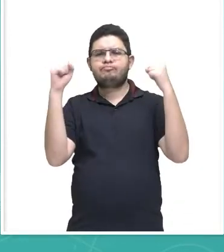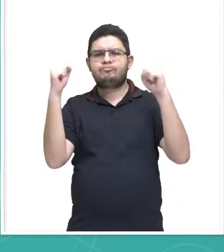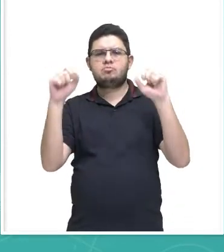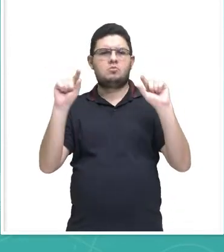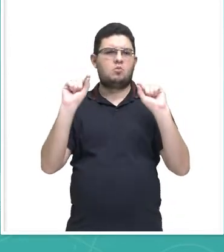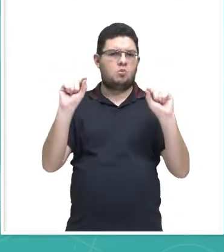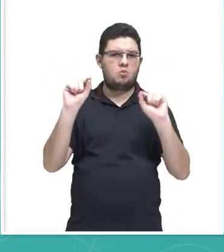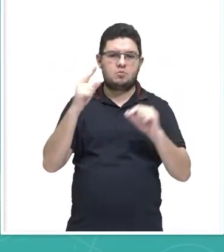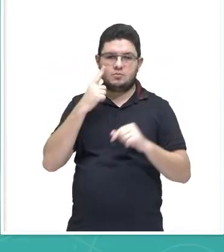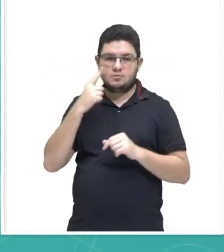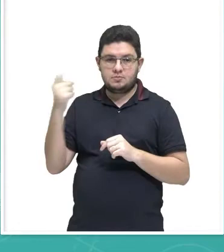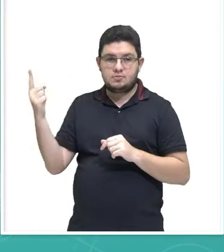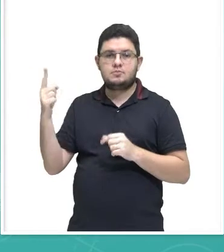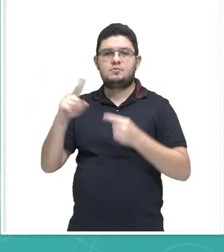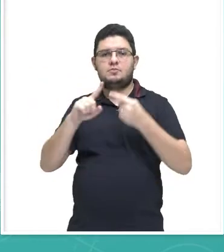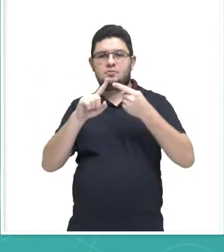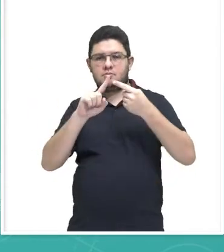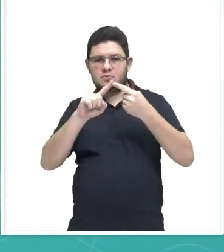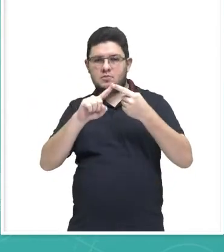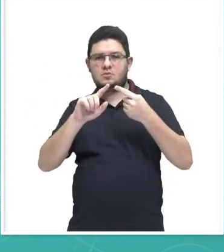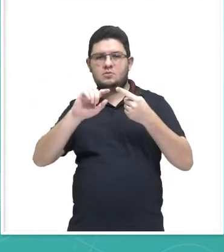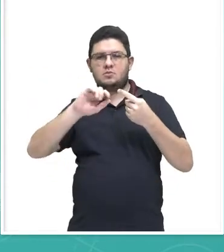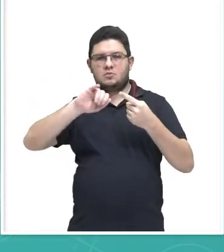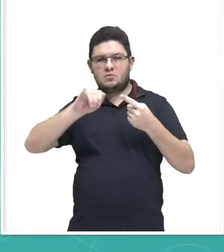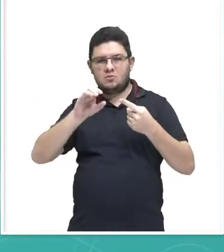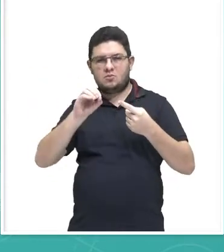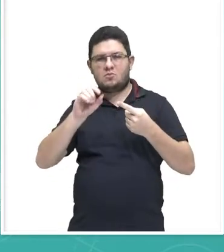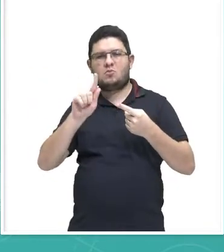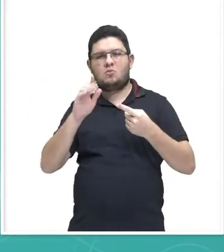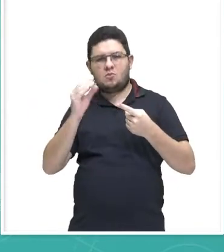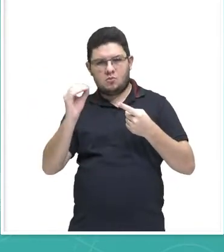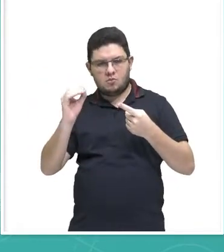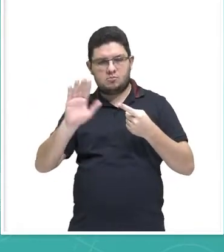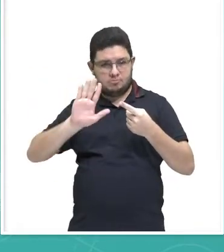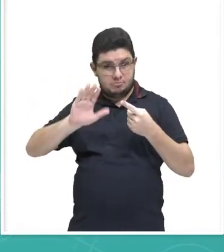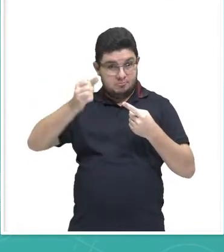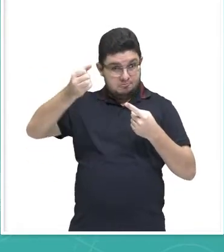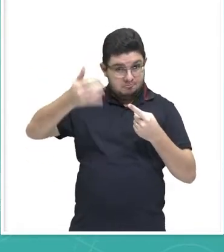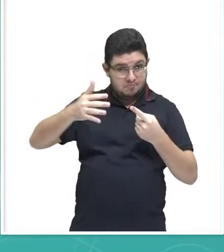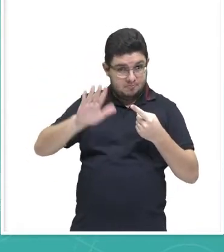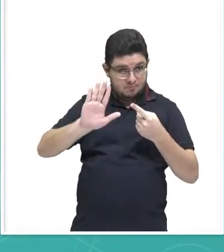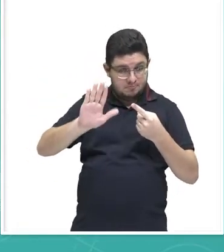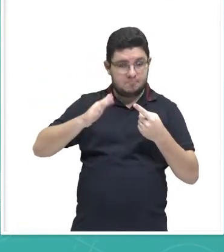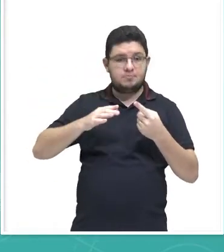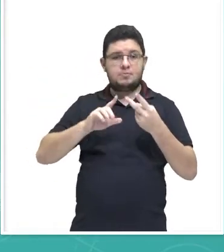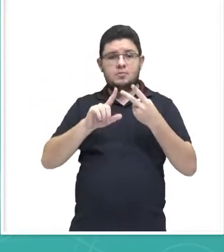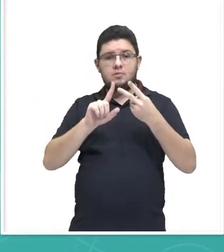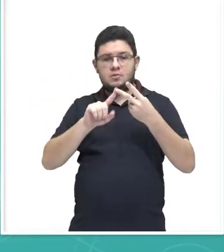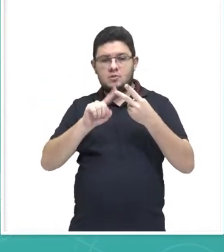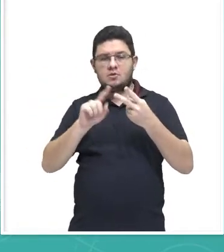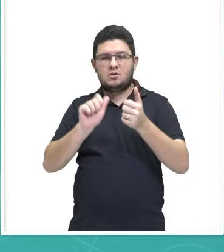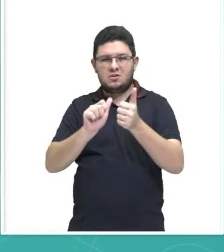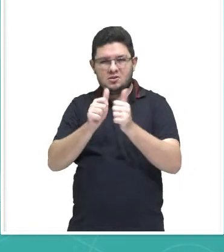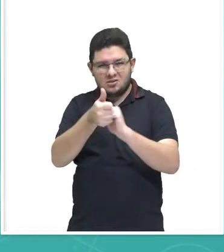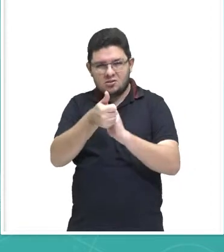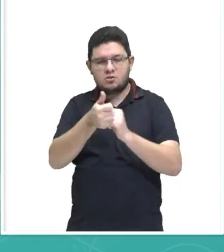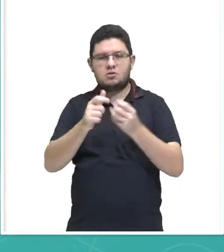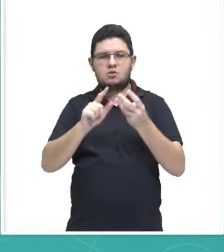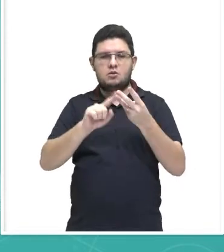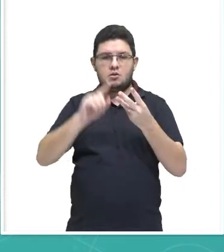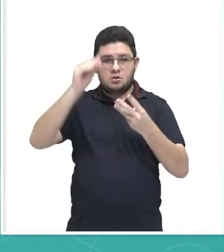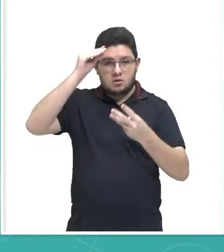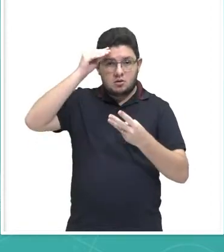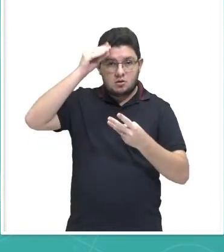Nós temos o jogo, que nós vamos já falar para vocês saberem o que é o jogo. Nós temos o esporte, conhecimento